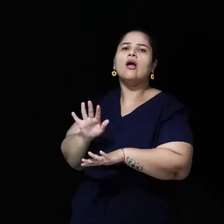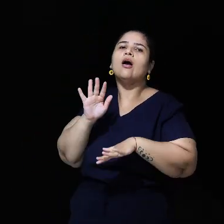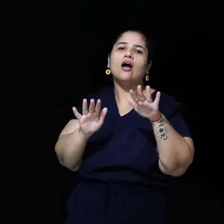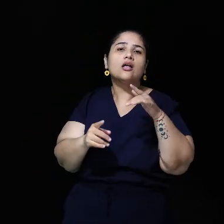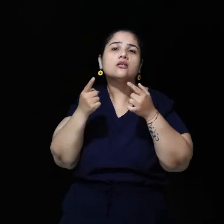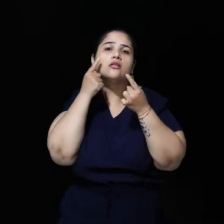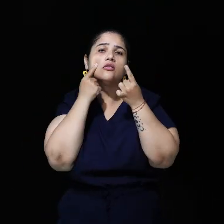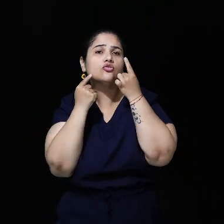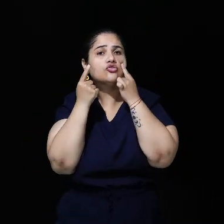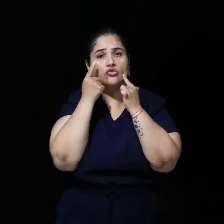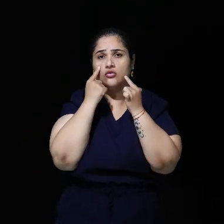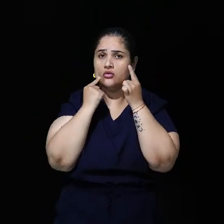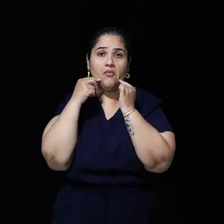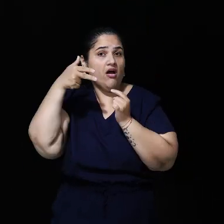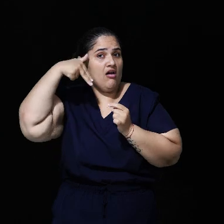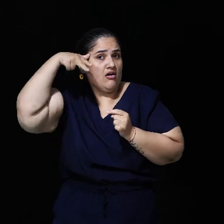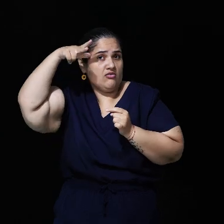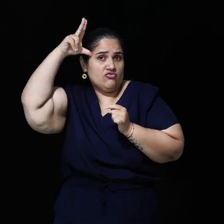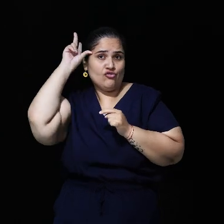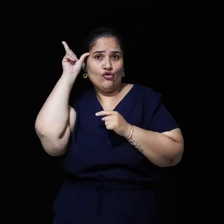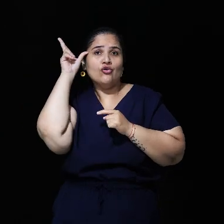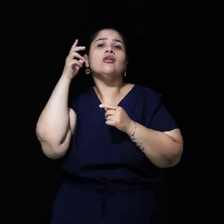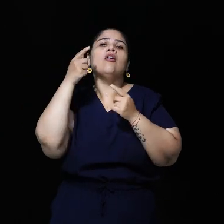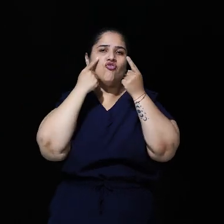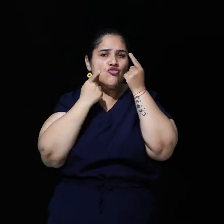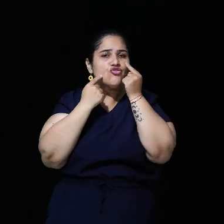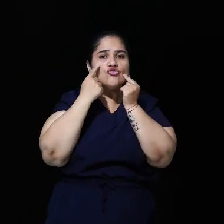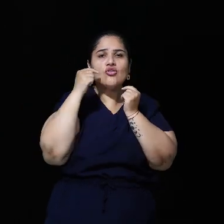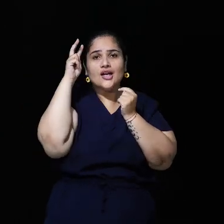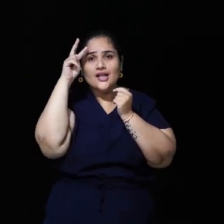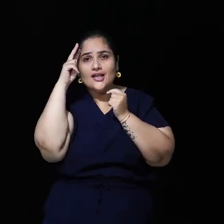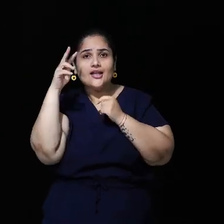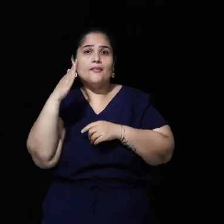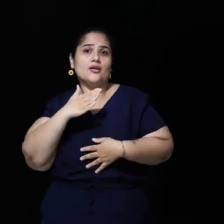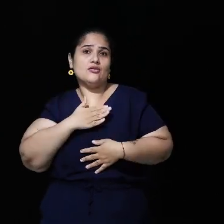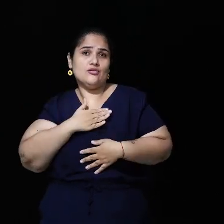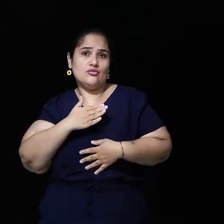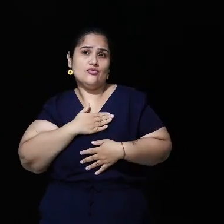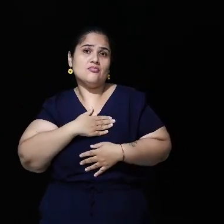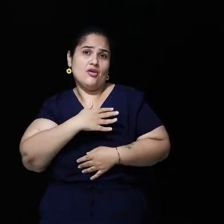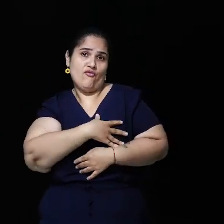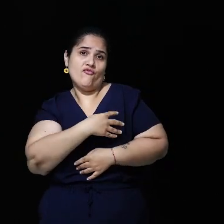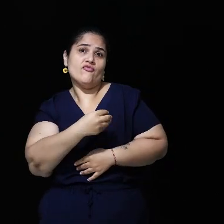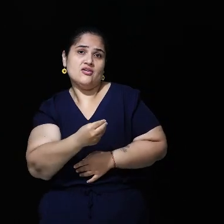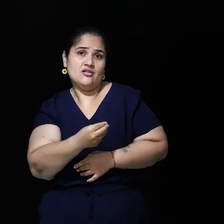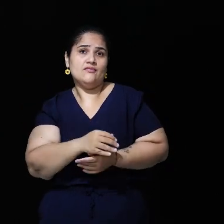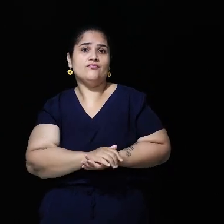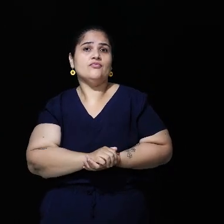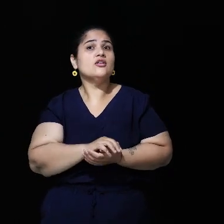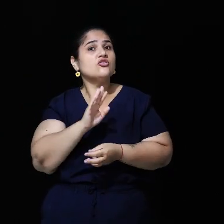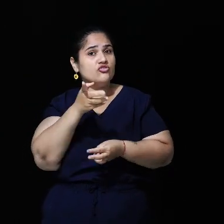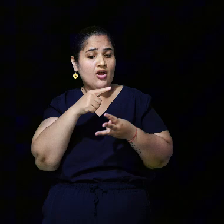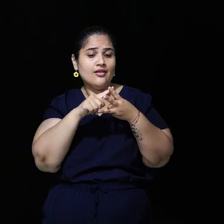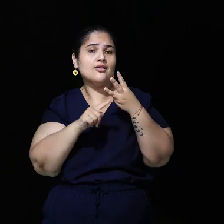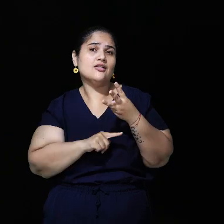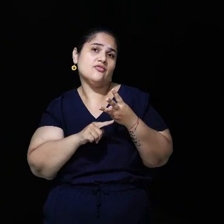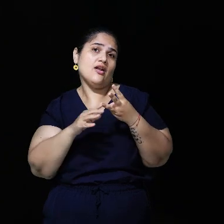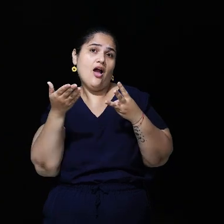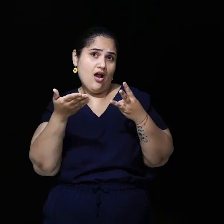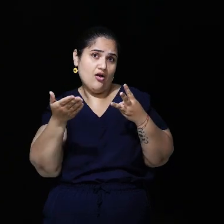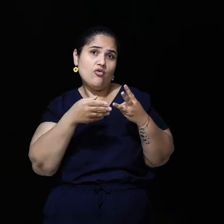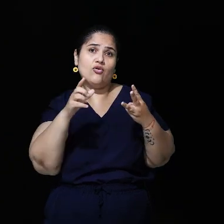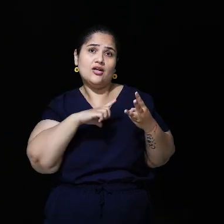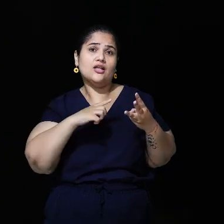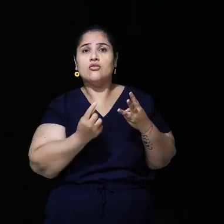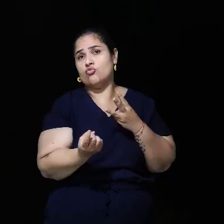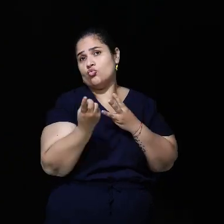foi 11 de ontem eu comecei a chorar. Lembrando do meu filho, das minhas 2 filhas, né? Que é 3 filhos, né? Então só um agora. Então eu comecei a chorar e pensar uma